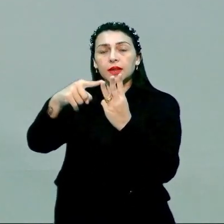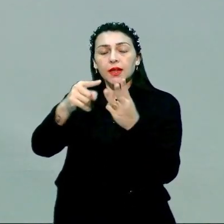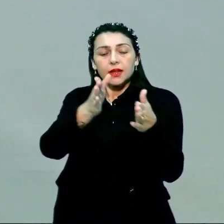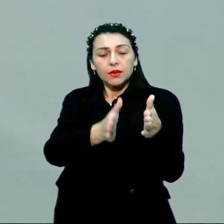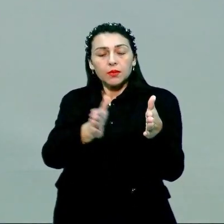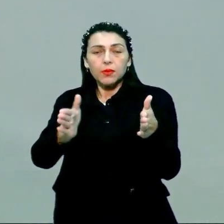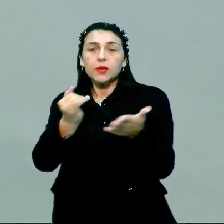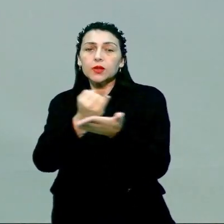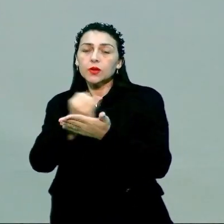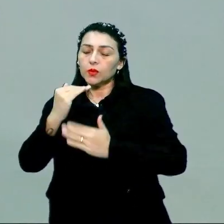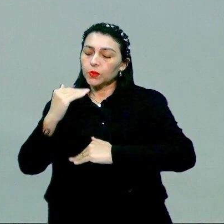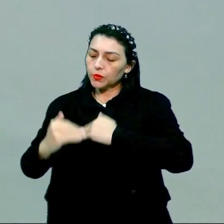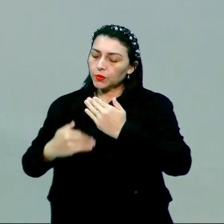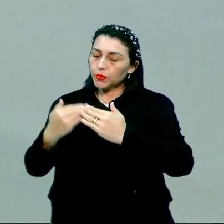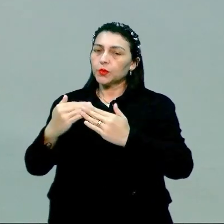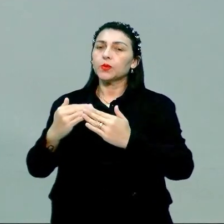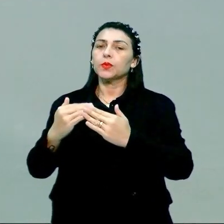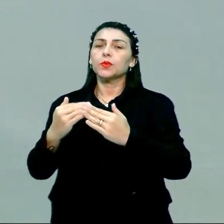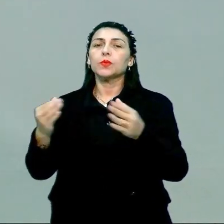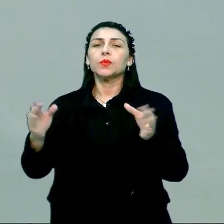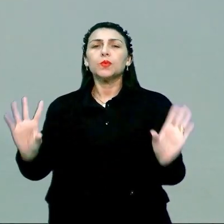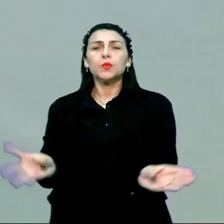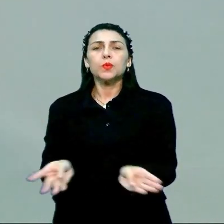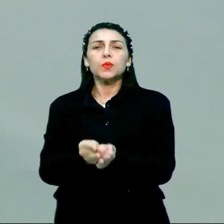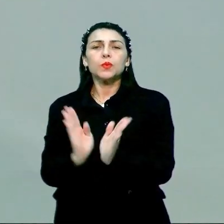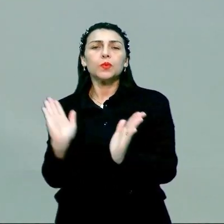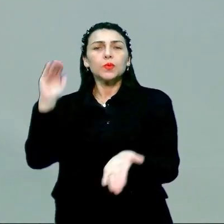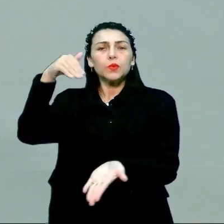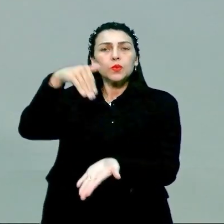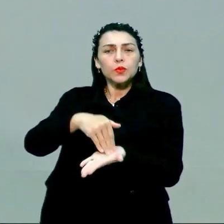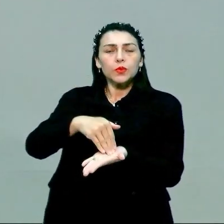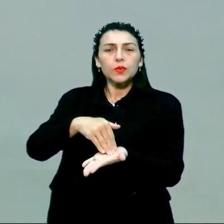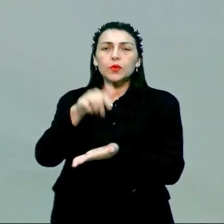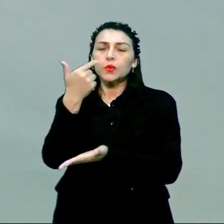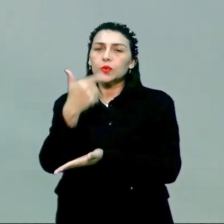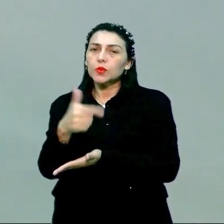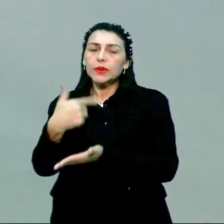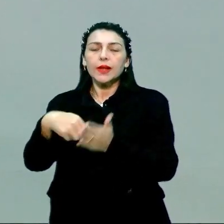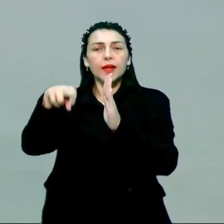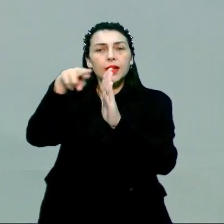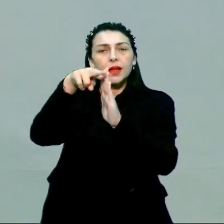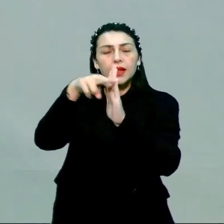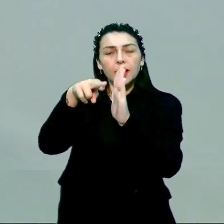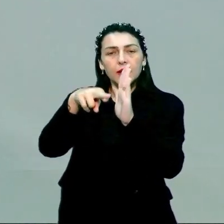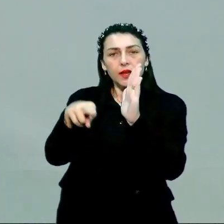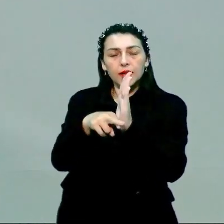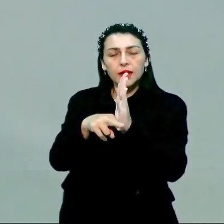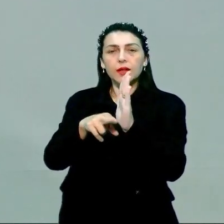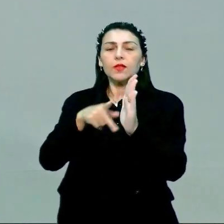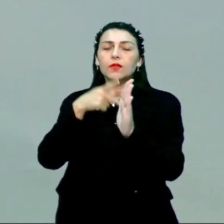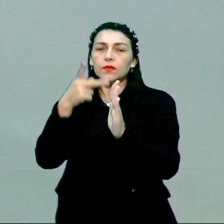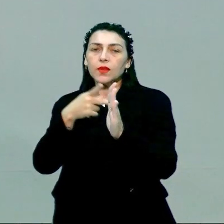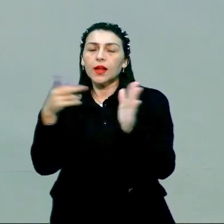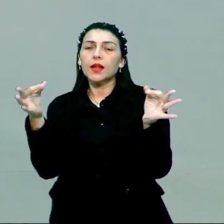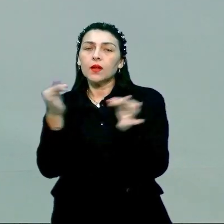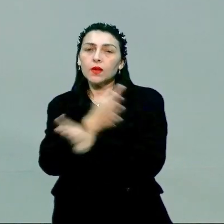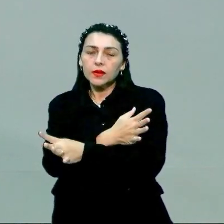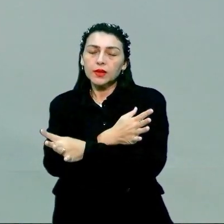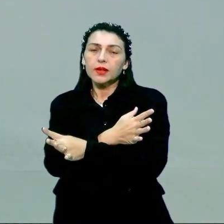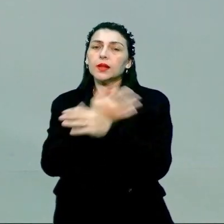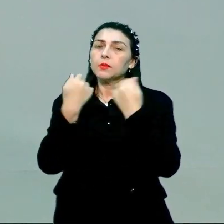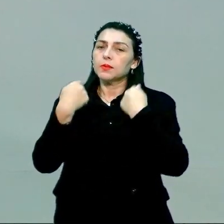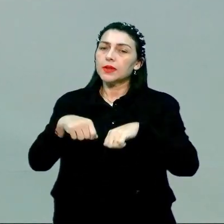né? Introdução, desenvolvimento e conclusão. Não existe nenhuma regra que diga que a conclusão deve